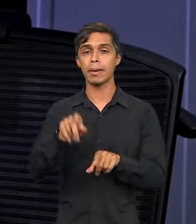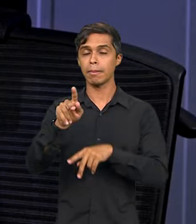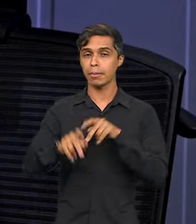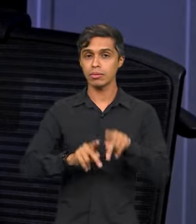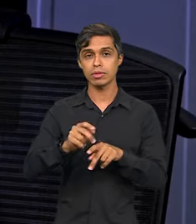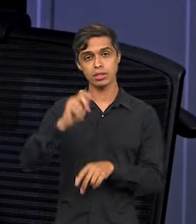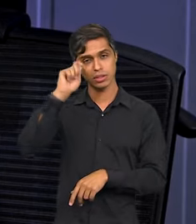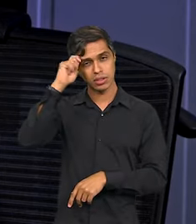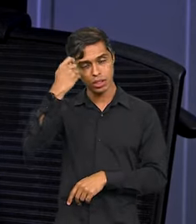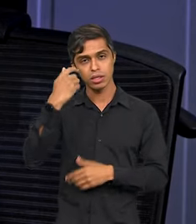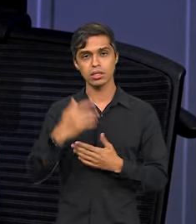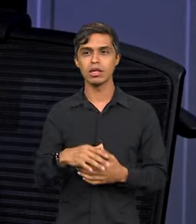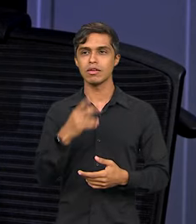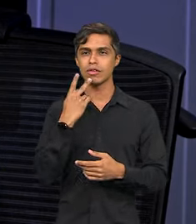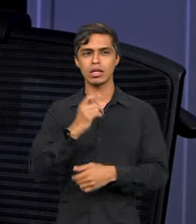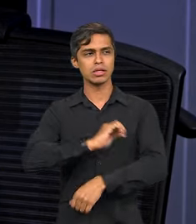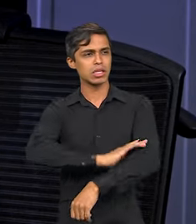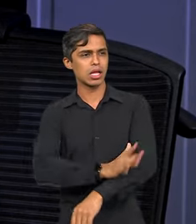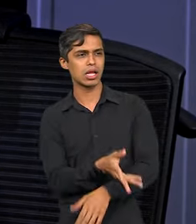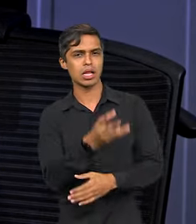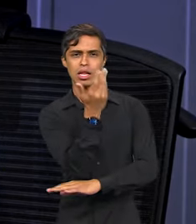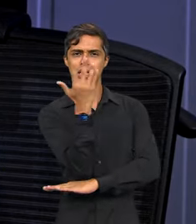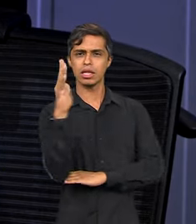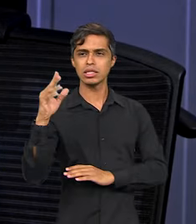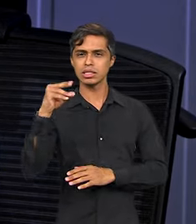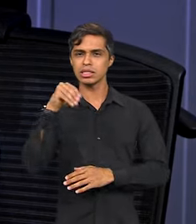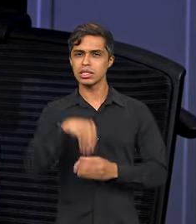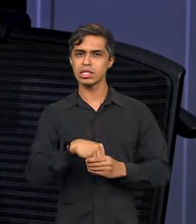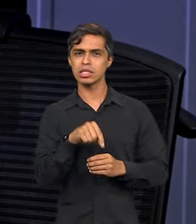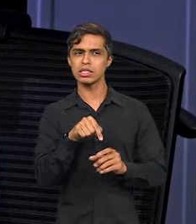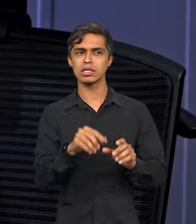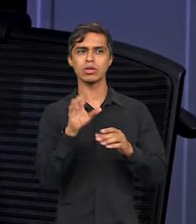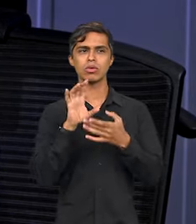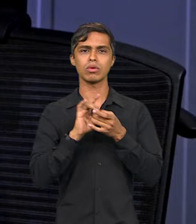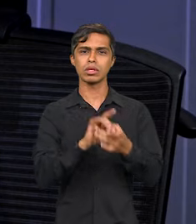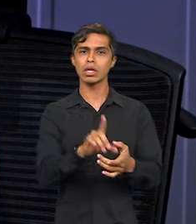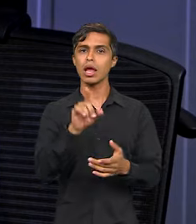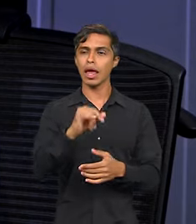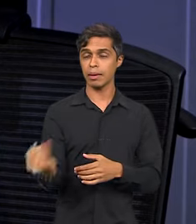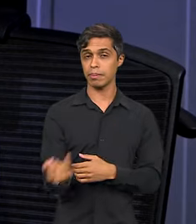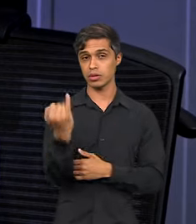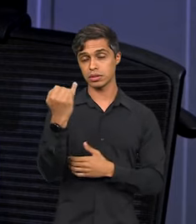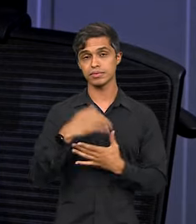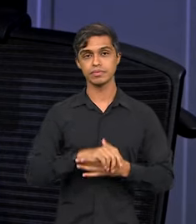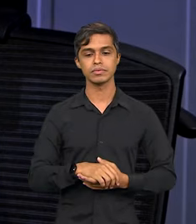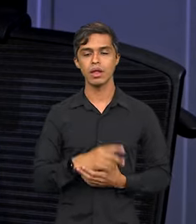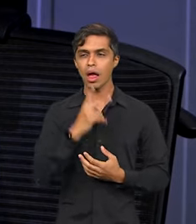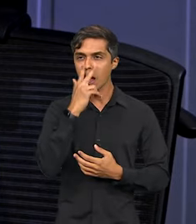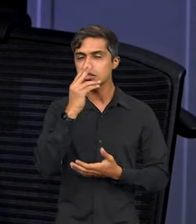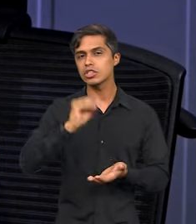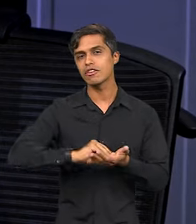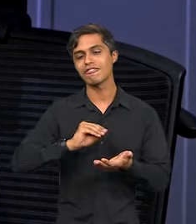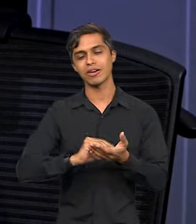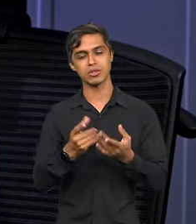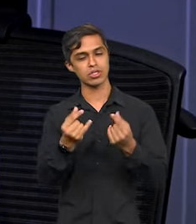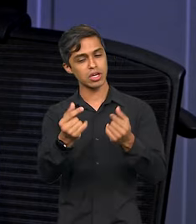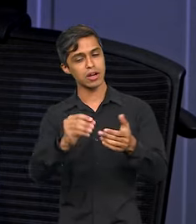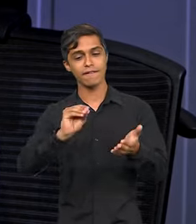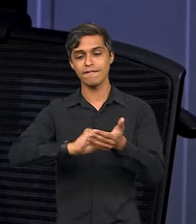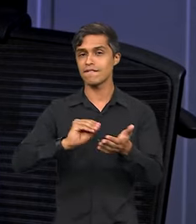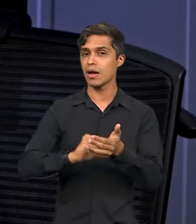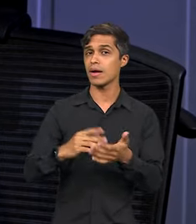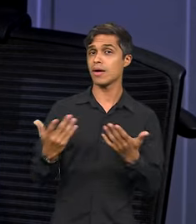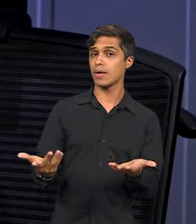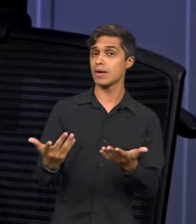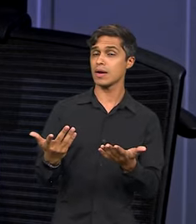negras então discutir o racismo ambiental nesse nesse contexto é também fundamental Então acho que falta recurso falta organização